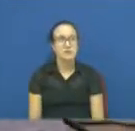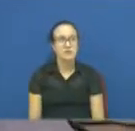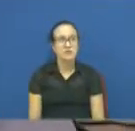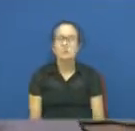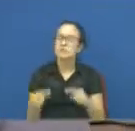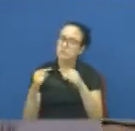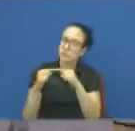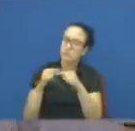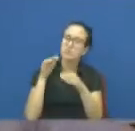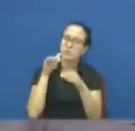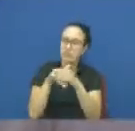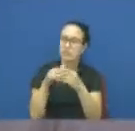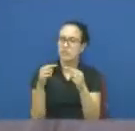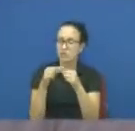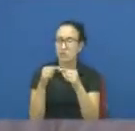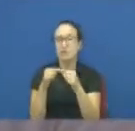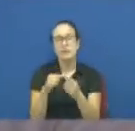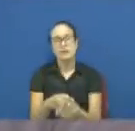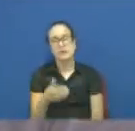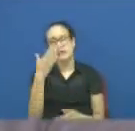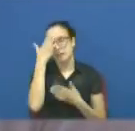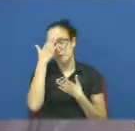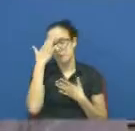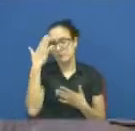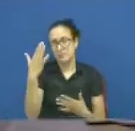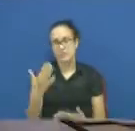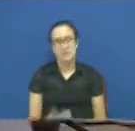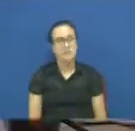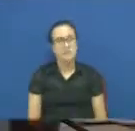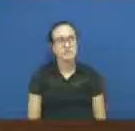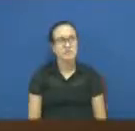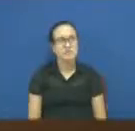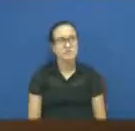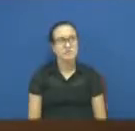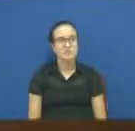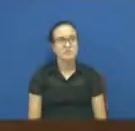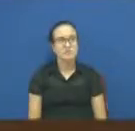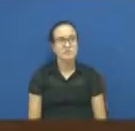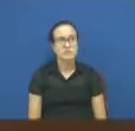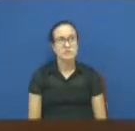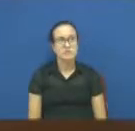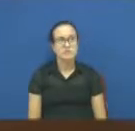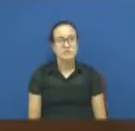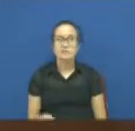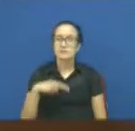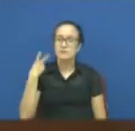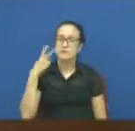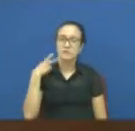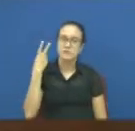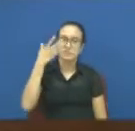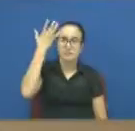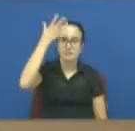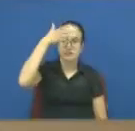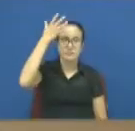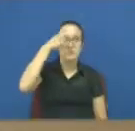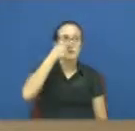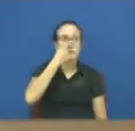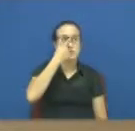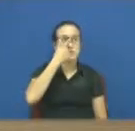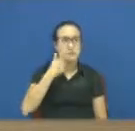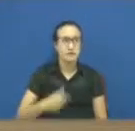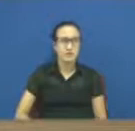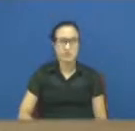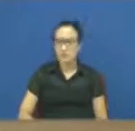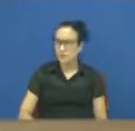favoravelmente a esse projeto e agradeço essa manifestação, senhor presidente. Muito obrigado. Vereadora Érica Tanque, o vereador Júlio sabe dançar